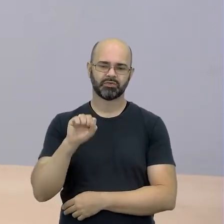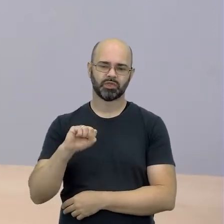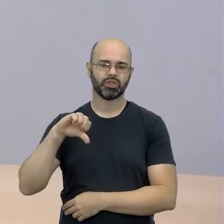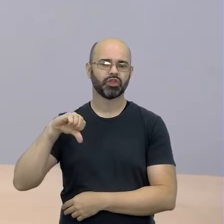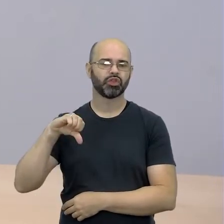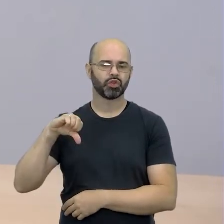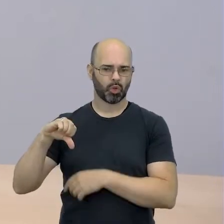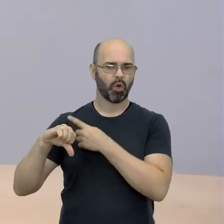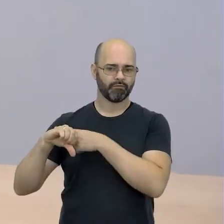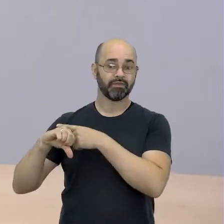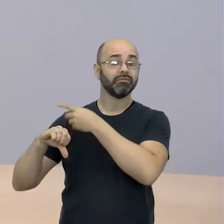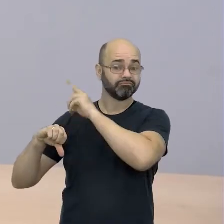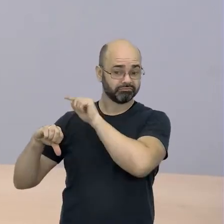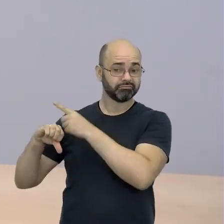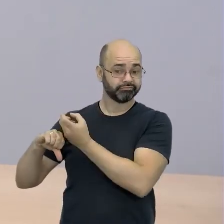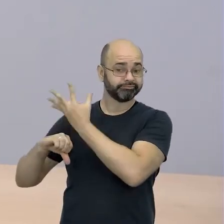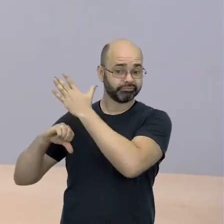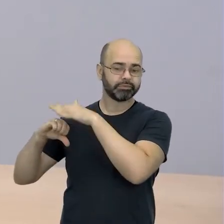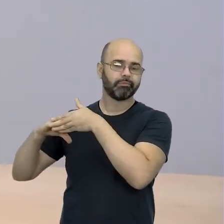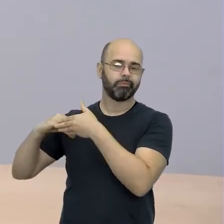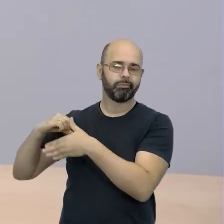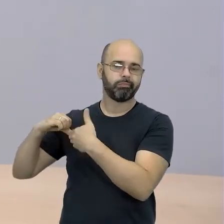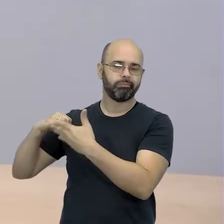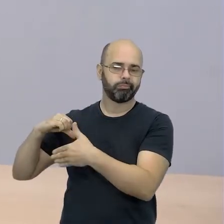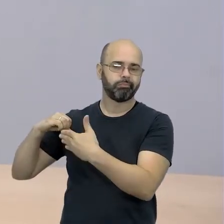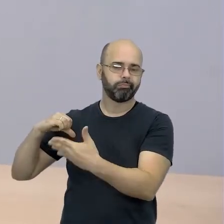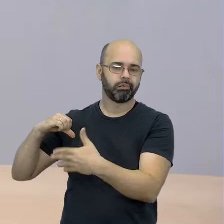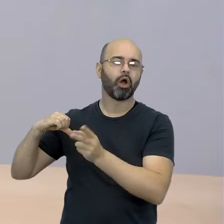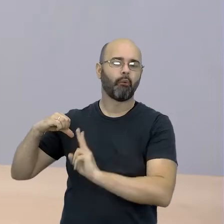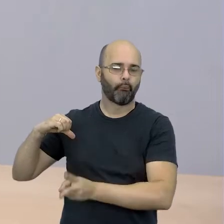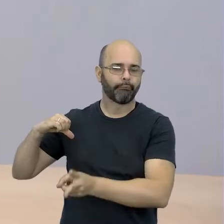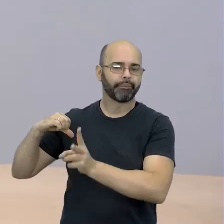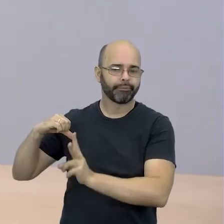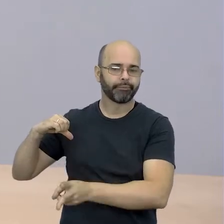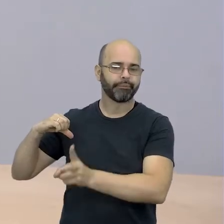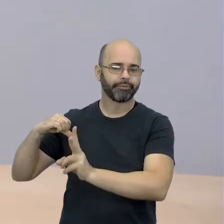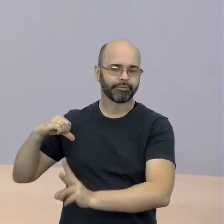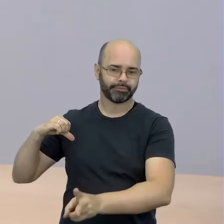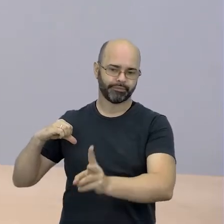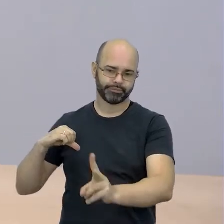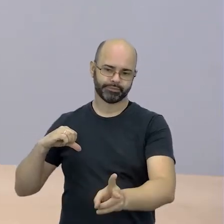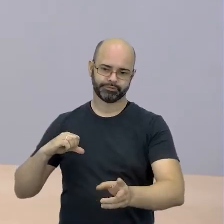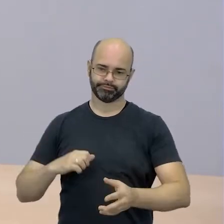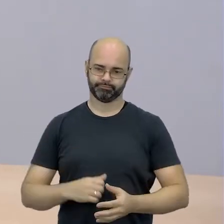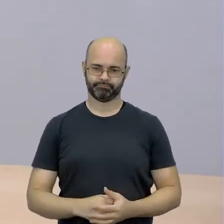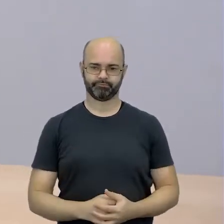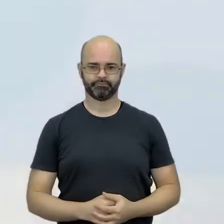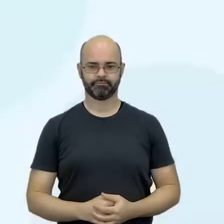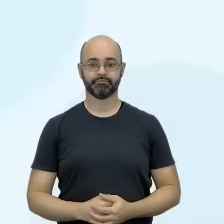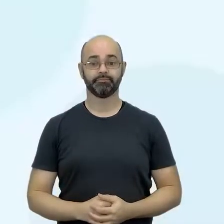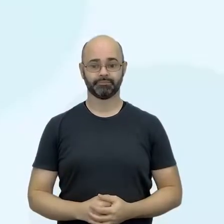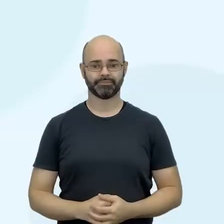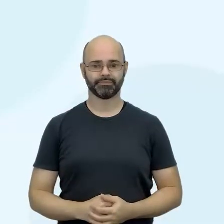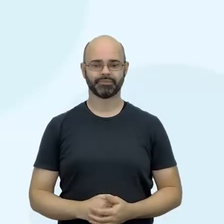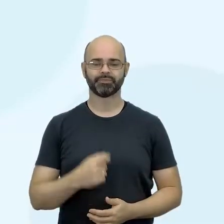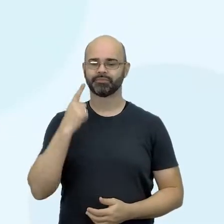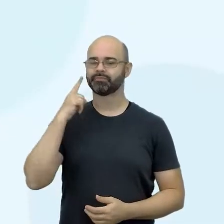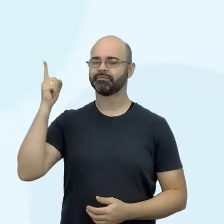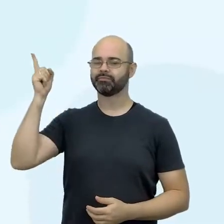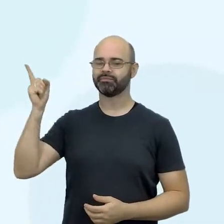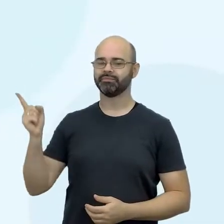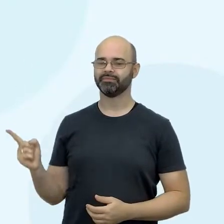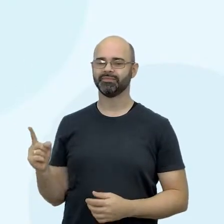1789 e de lá para cá vem sendo ampliado. Beleza? Vamos lá de novo para o LED. Olha lá os